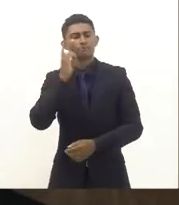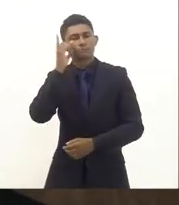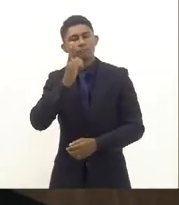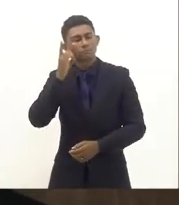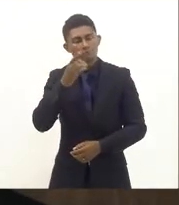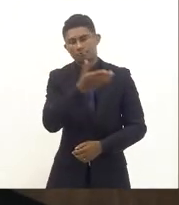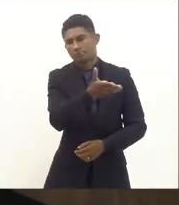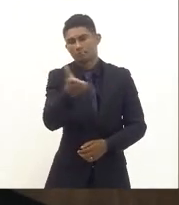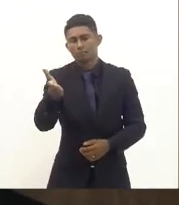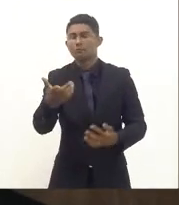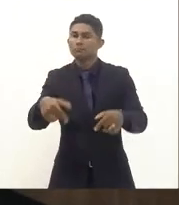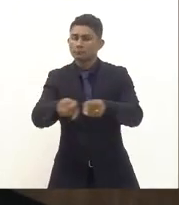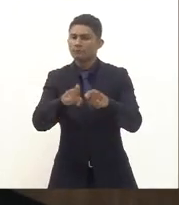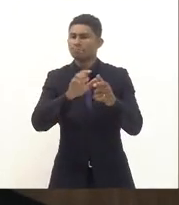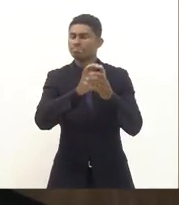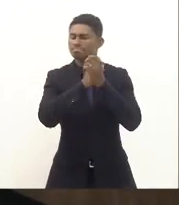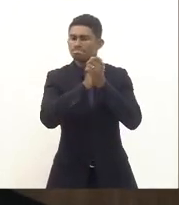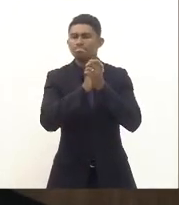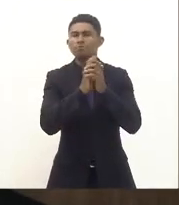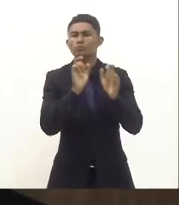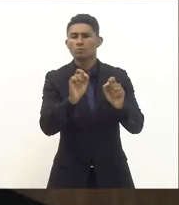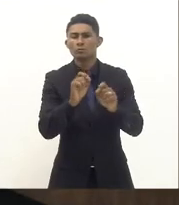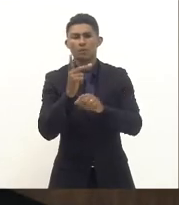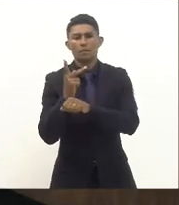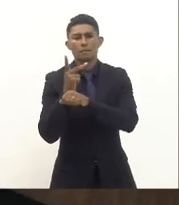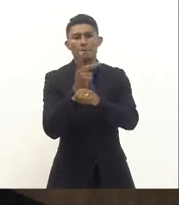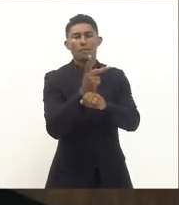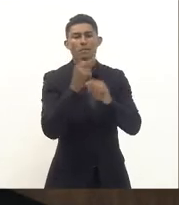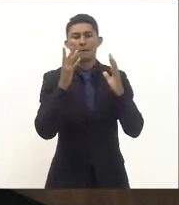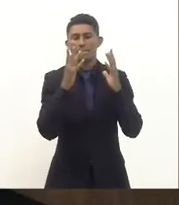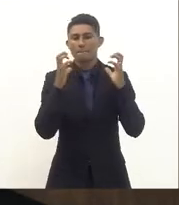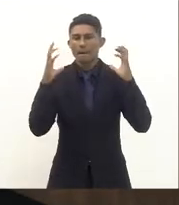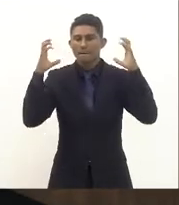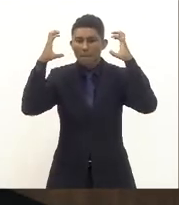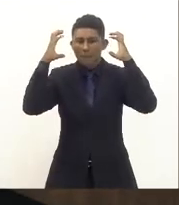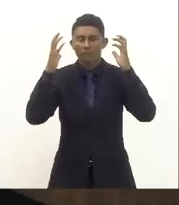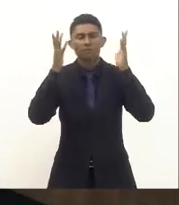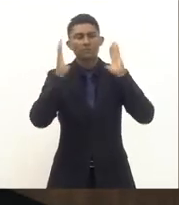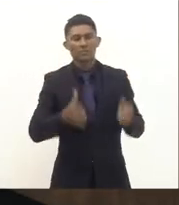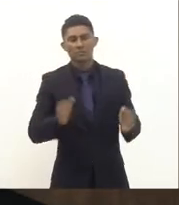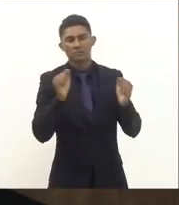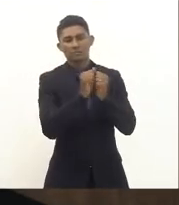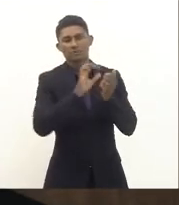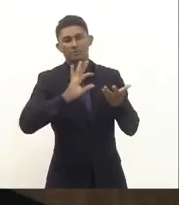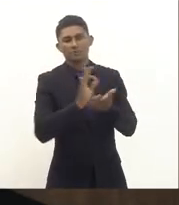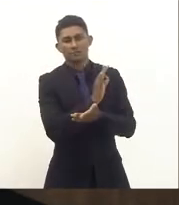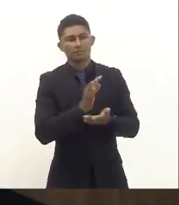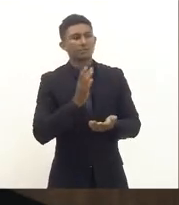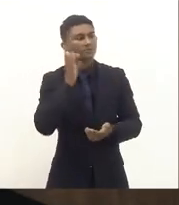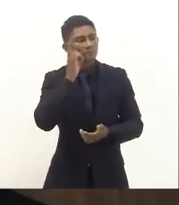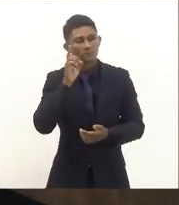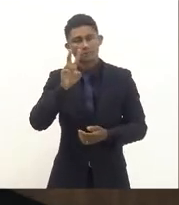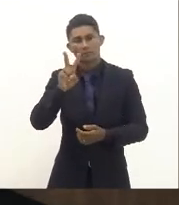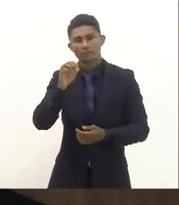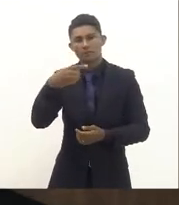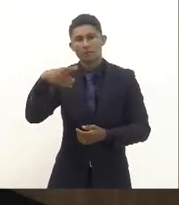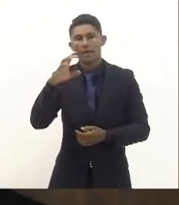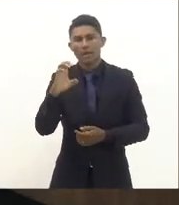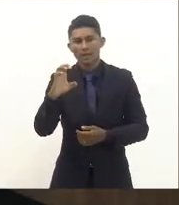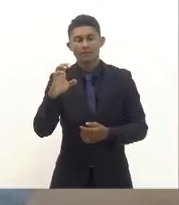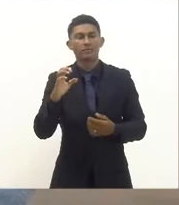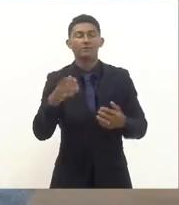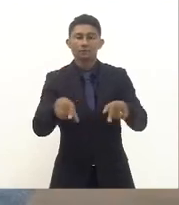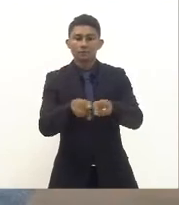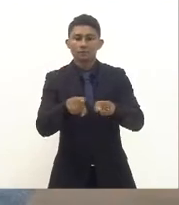e Saúda aprovação do prêmio Marielle Franco já com qual teoria aqui do nosso querido Deputado waldeck Carneiro e